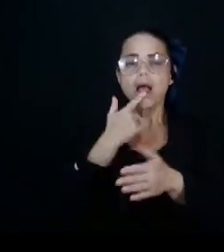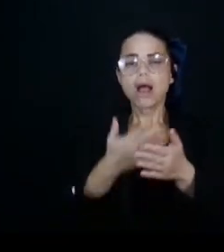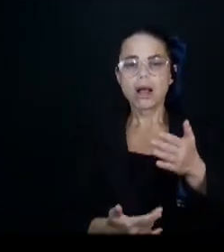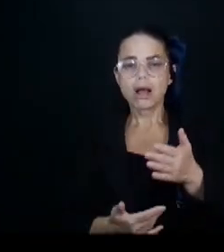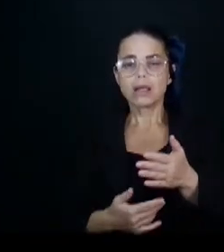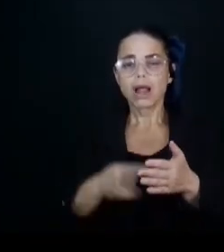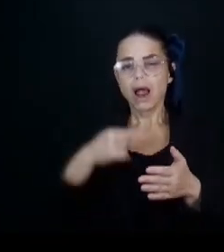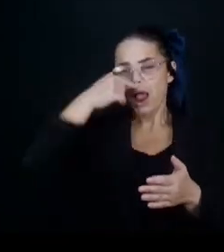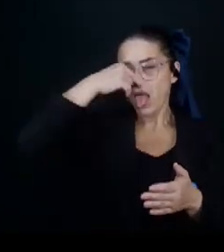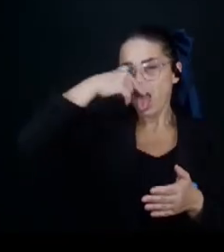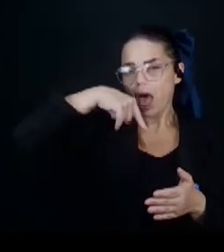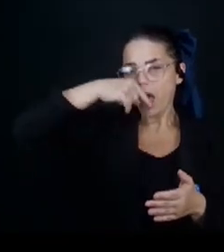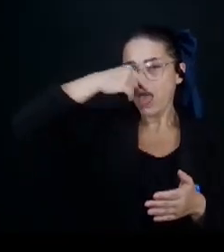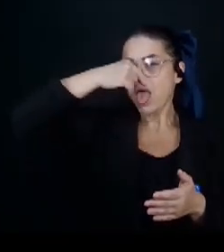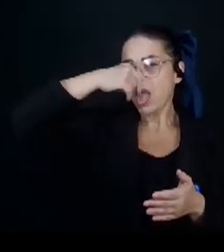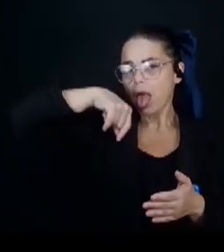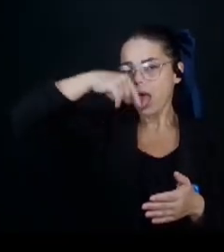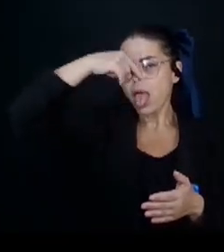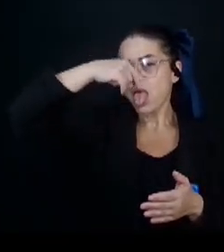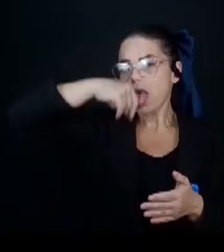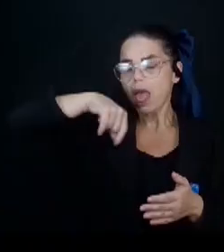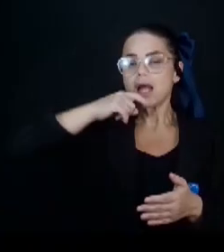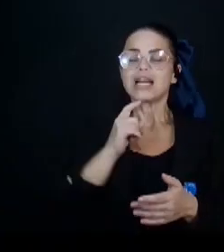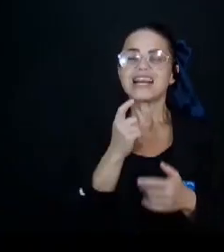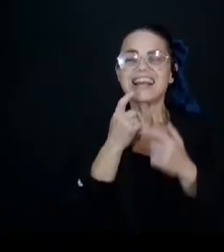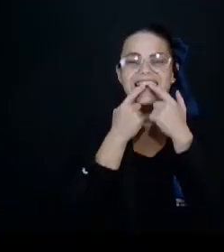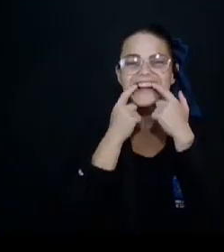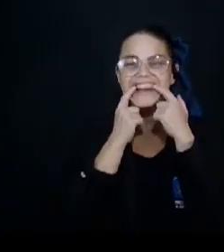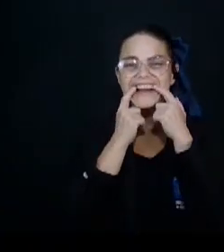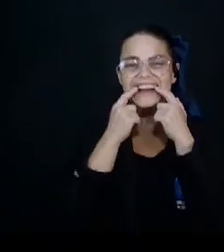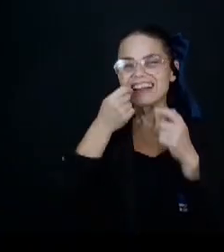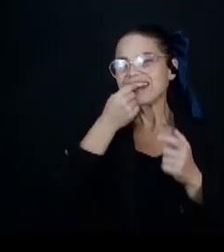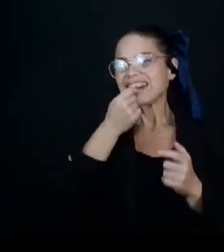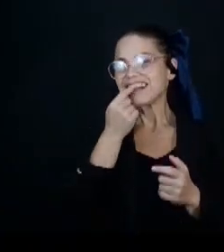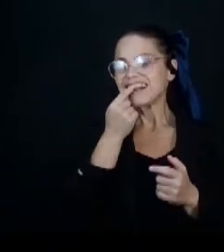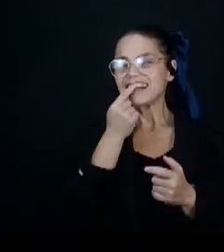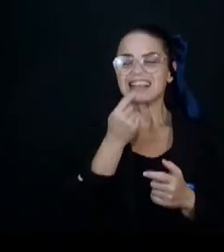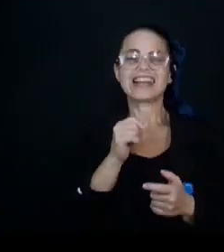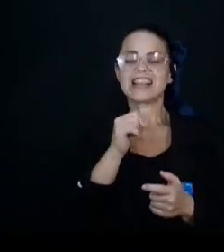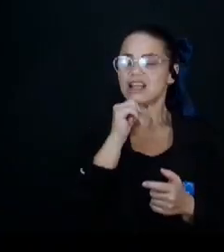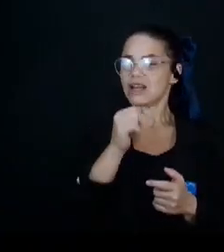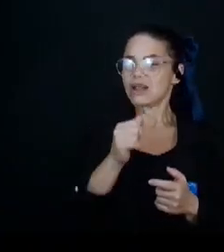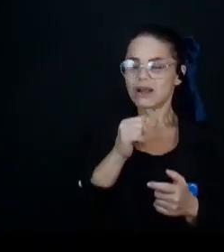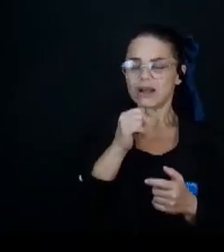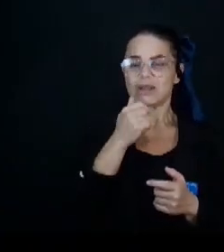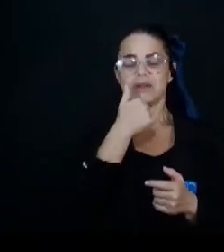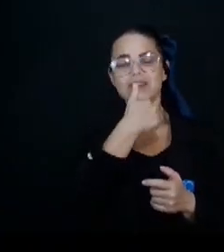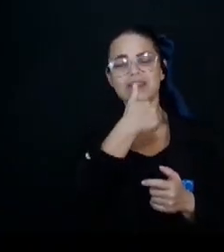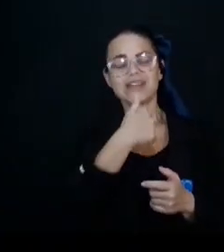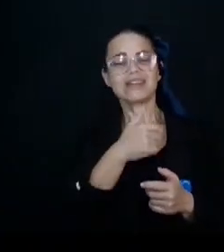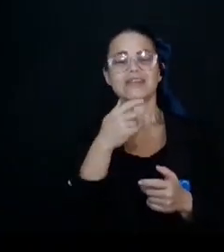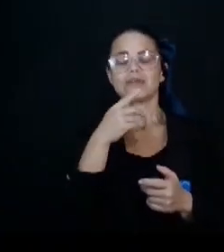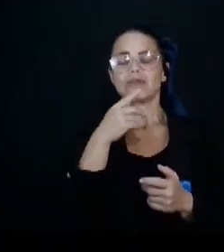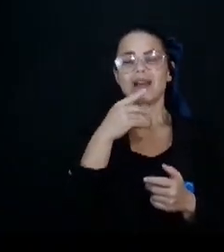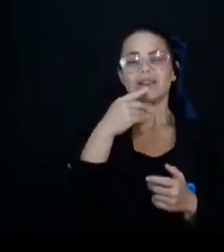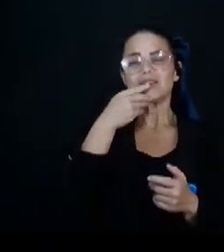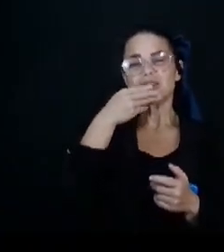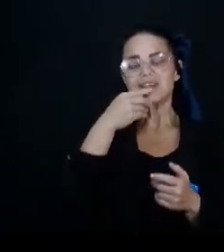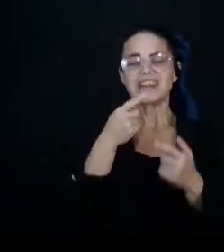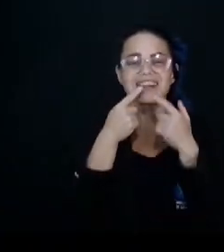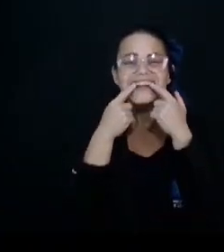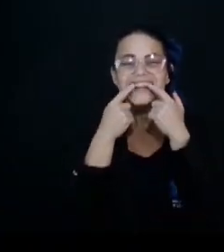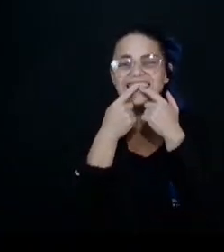de sangramento de gengiva que não para, sangramento de nariz que não para. Já as leucemias crônicas, elas podem